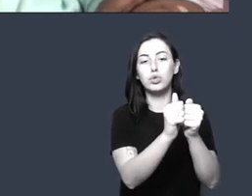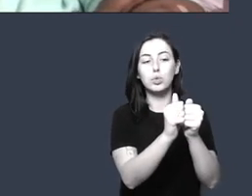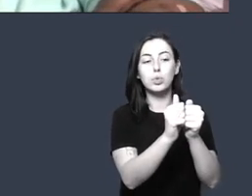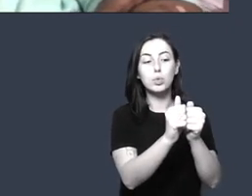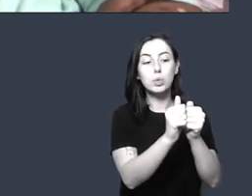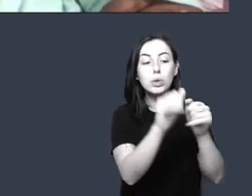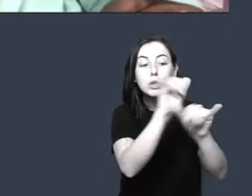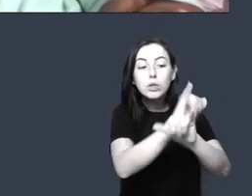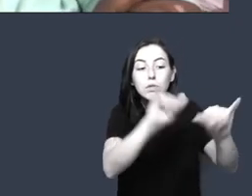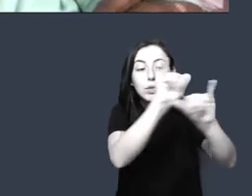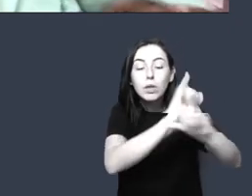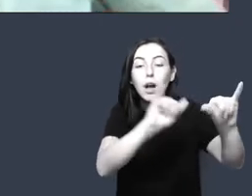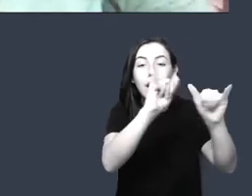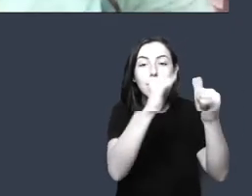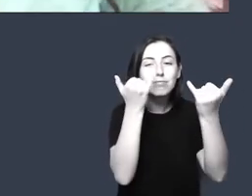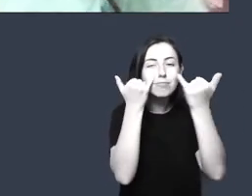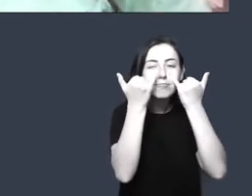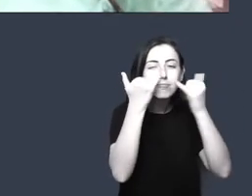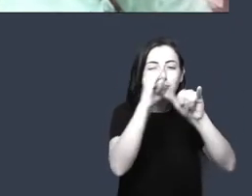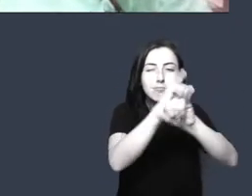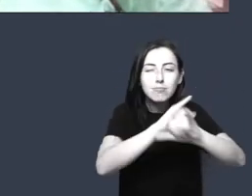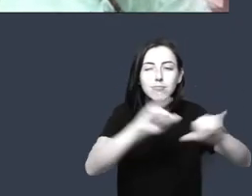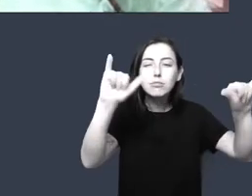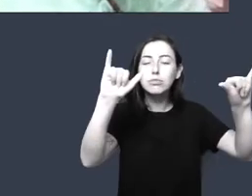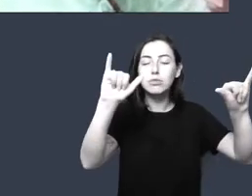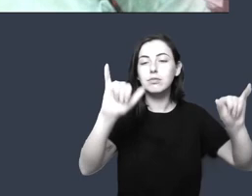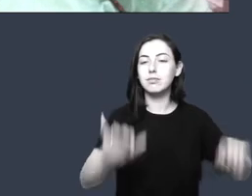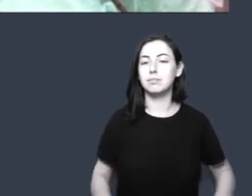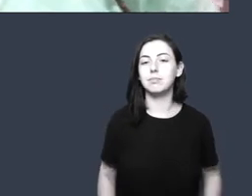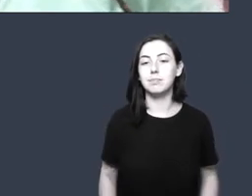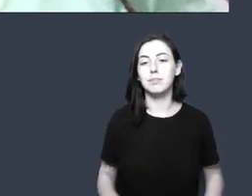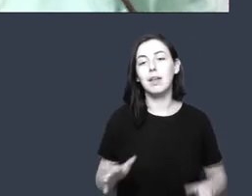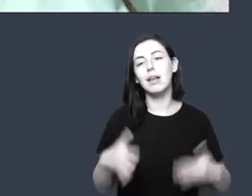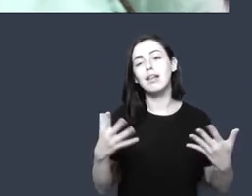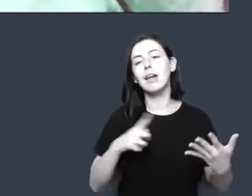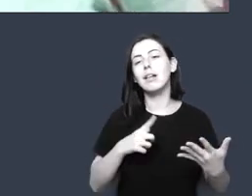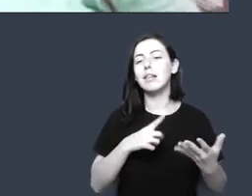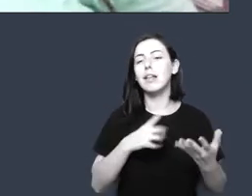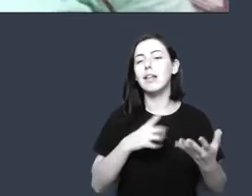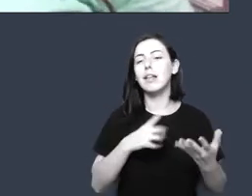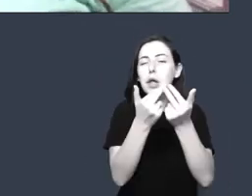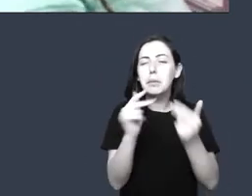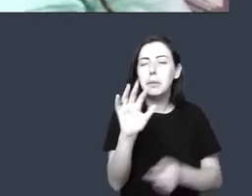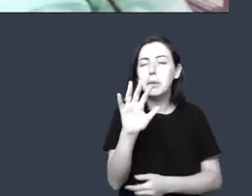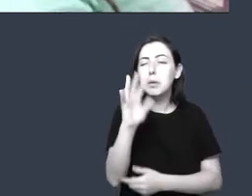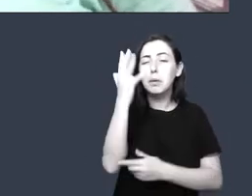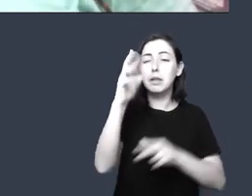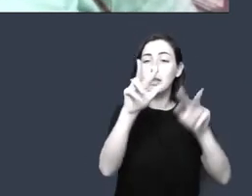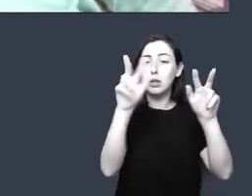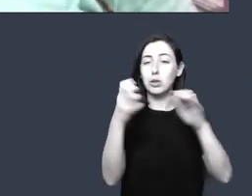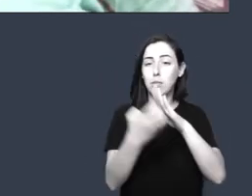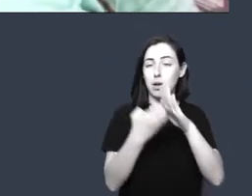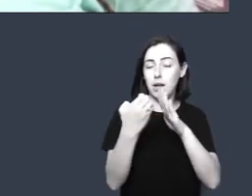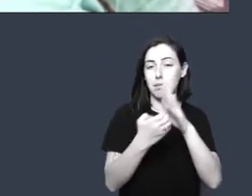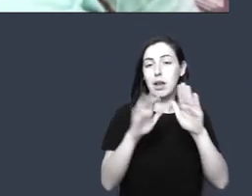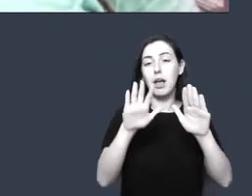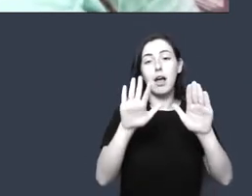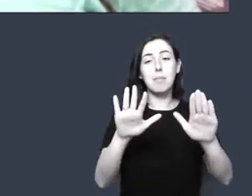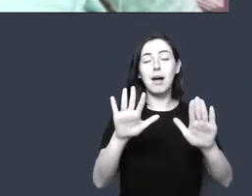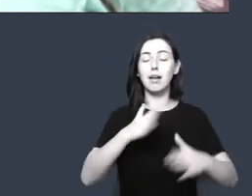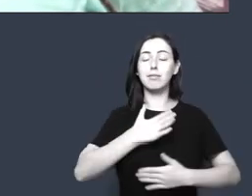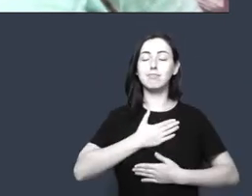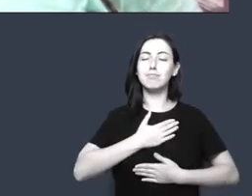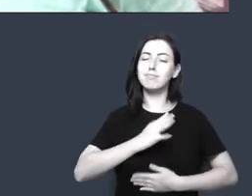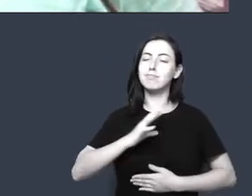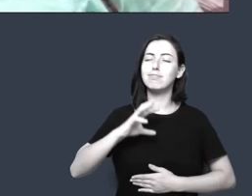divulgando essa informação. Enfim, e aí tem muita coisa acontecendo sobre o EA, inclusive. Mas é realmente uma paixão, né? Não